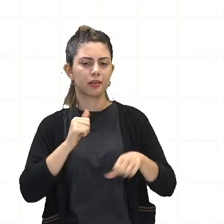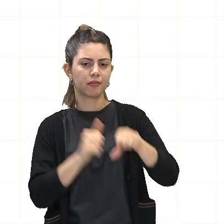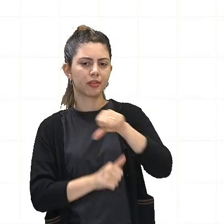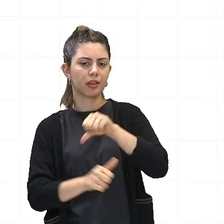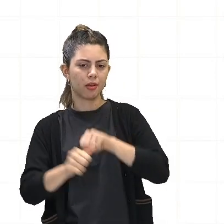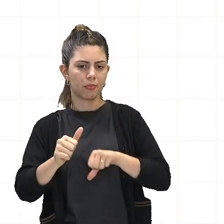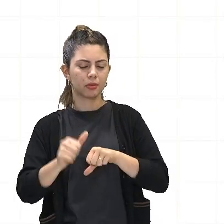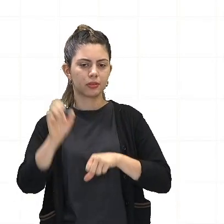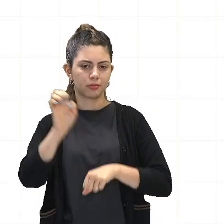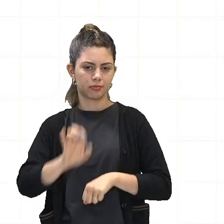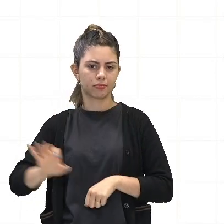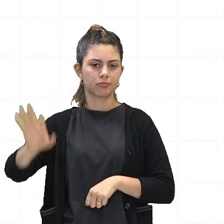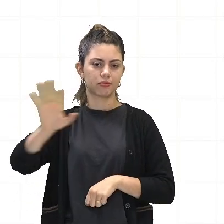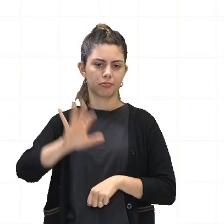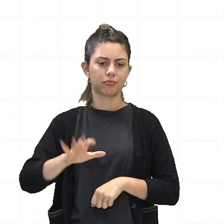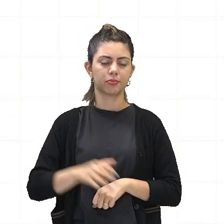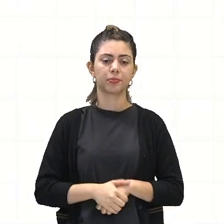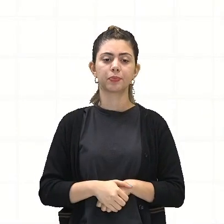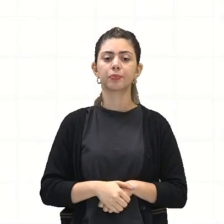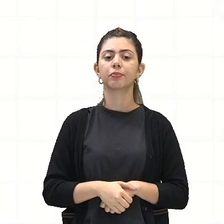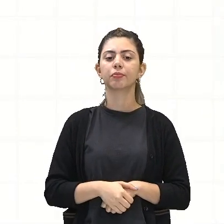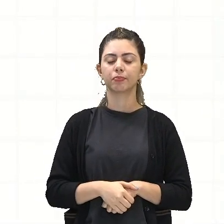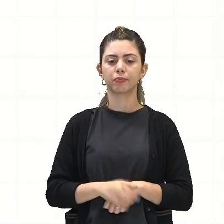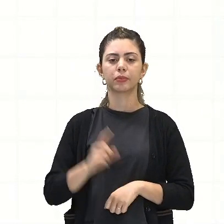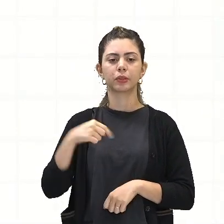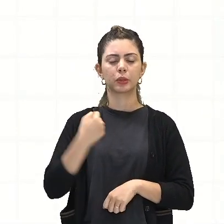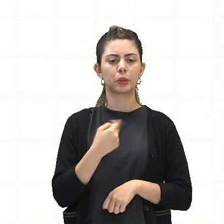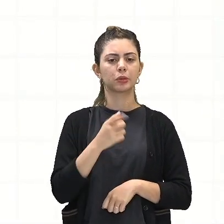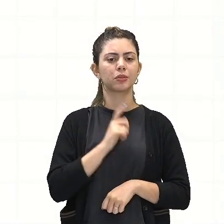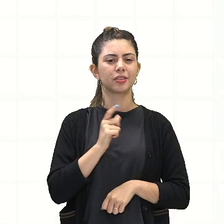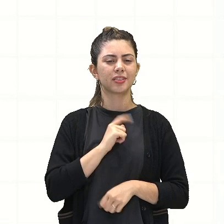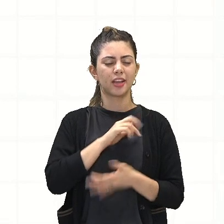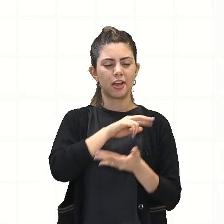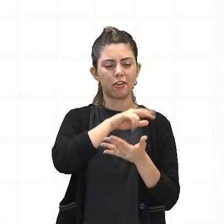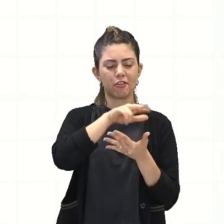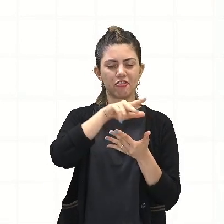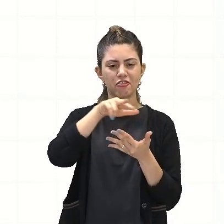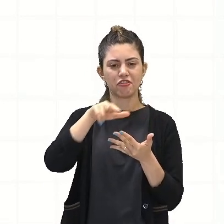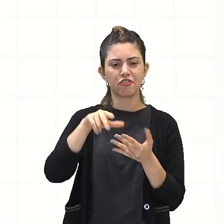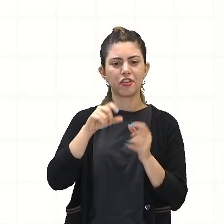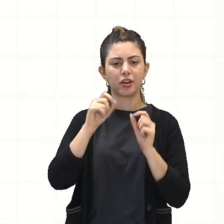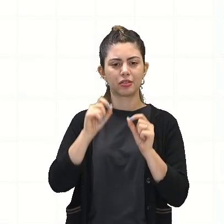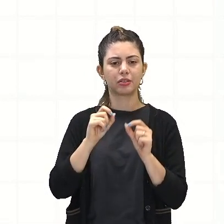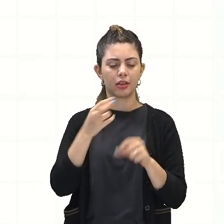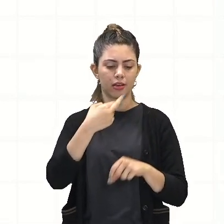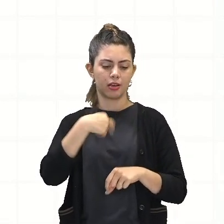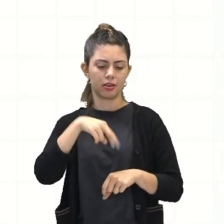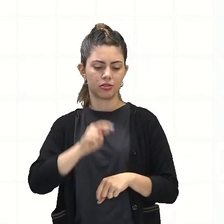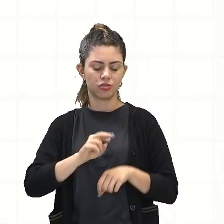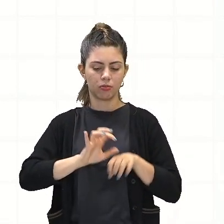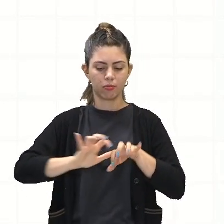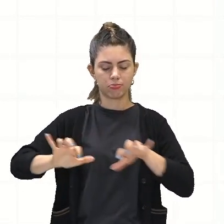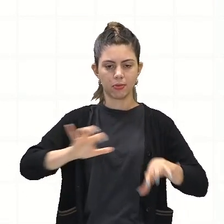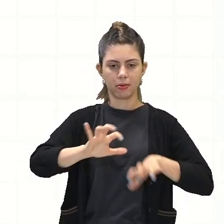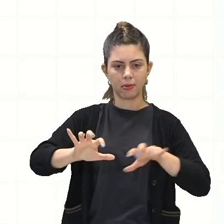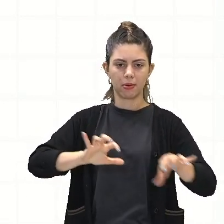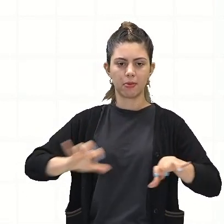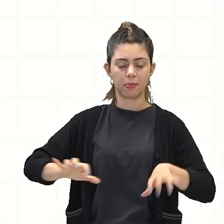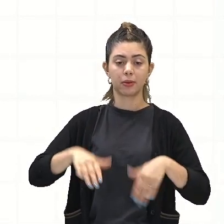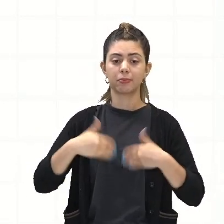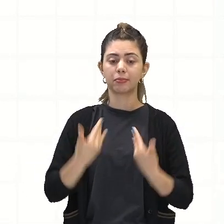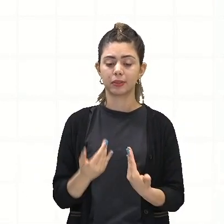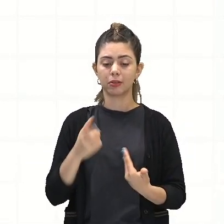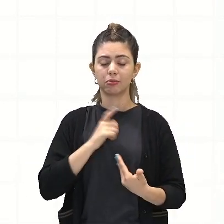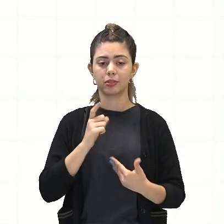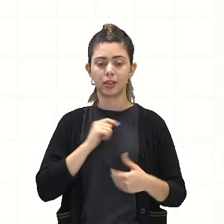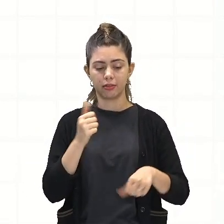práticas católicas e protestantes. Então, essa foi a reforma na Inglaterra, feita